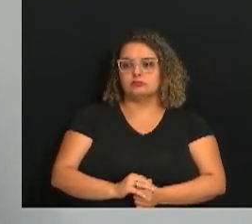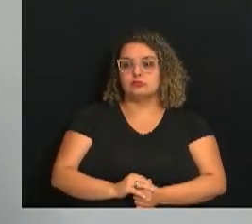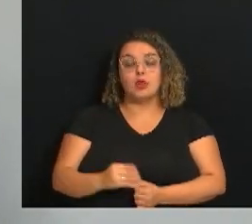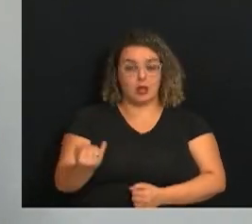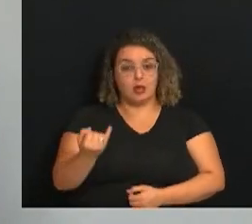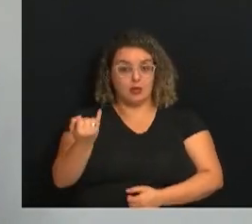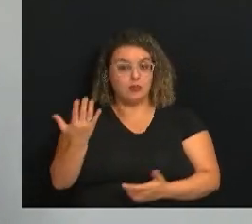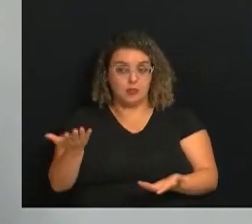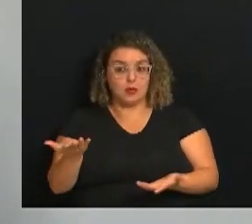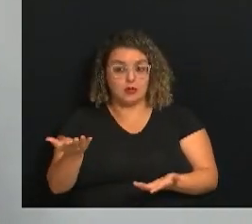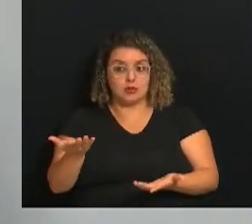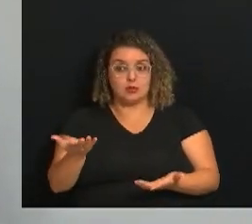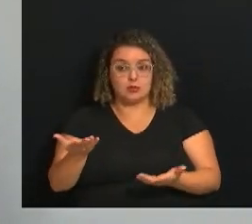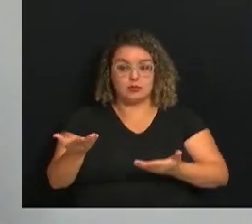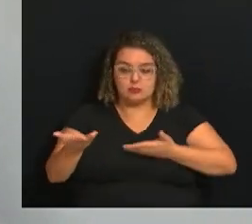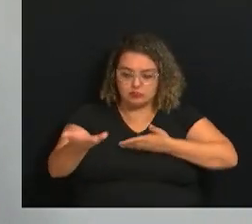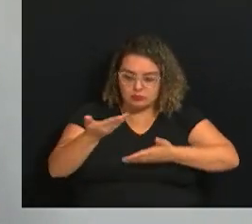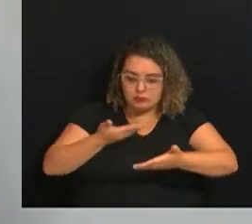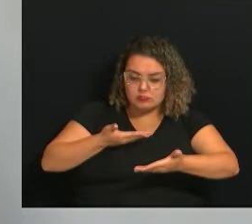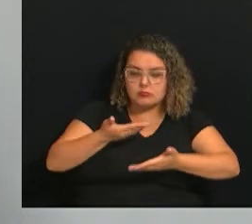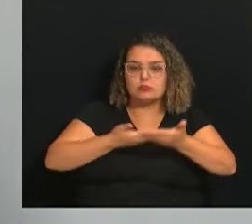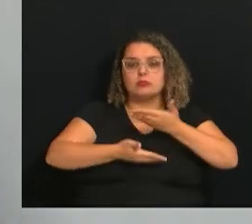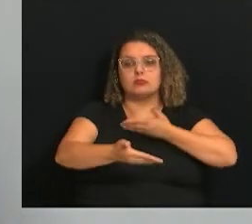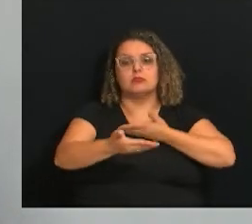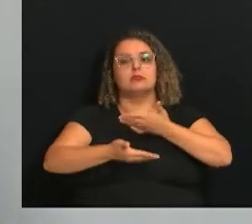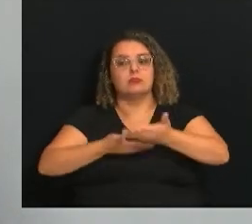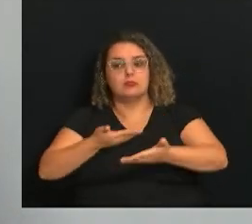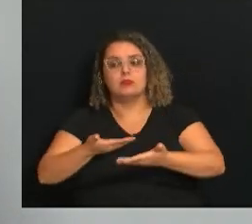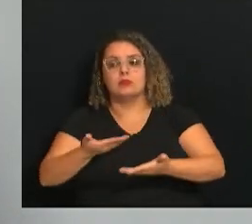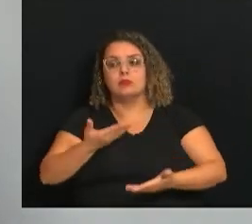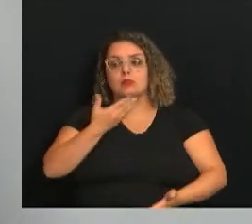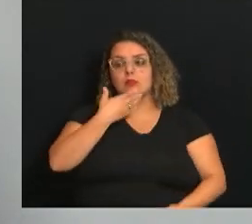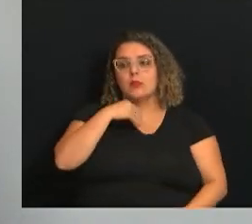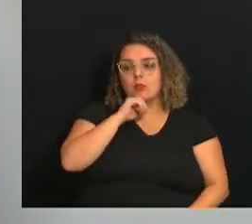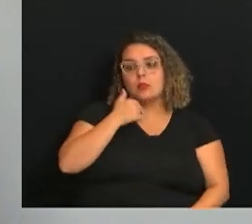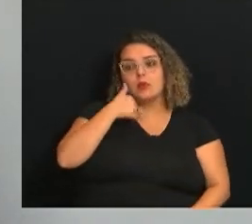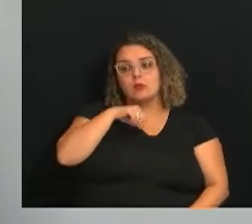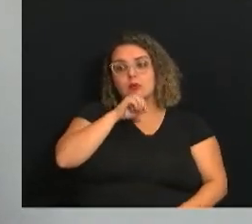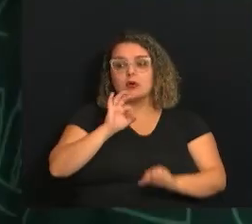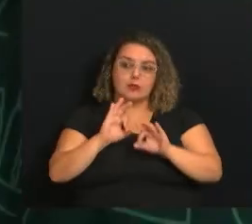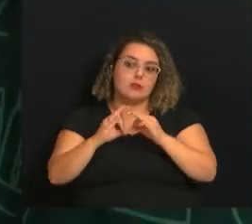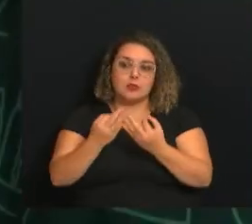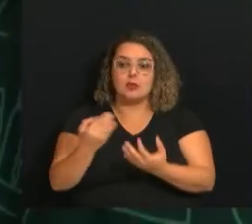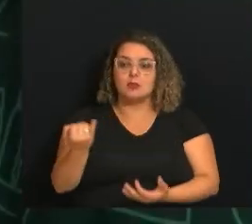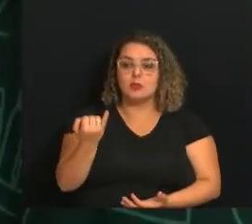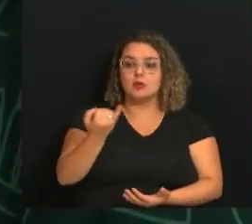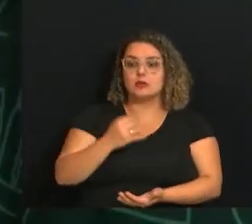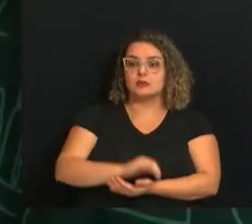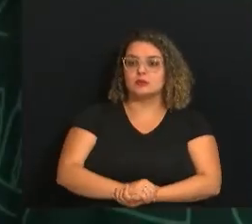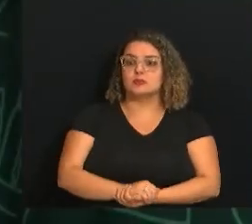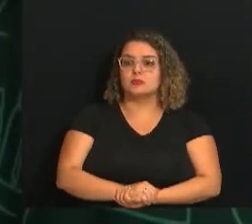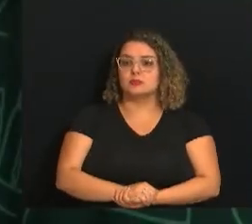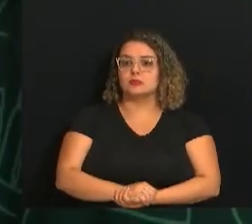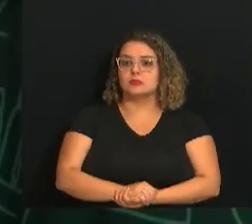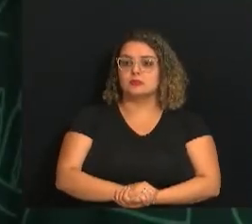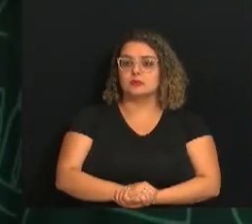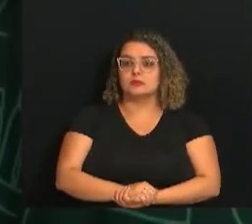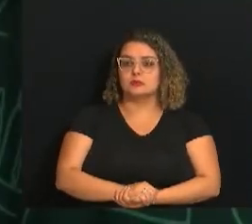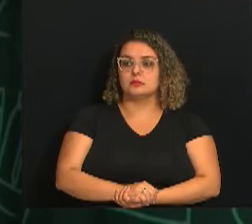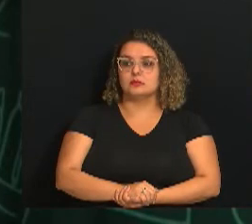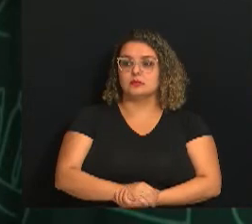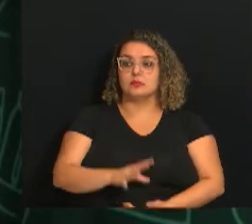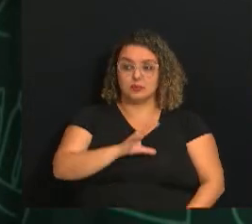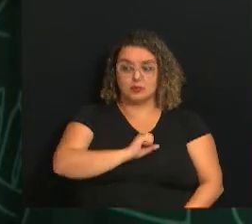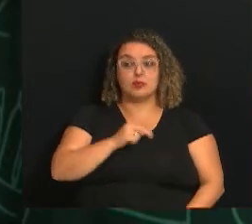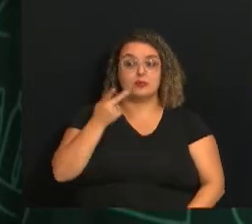né? Ter essa interação com os pais, com os familiares, né? Ele tá gostando de Fortaleza aí,